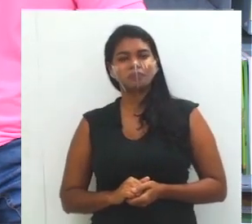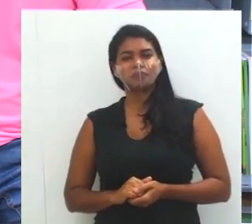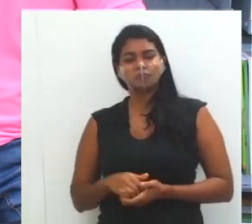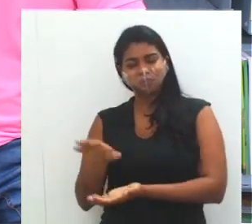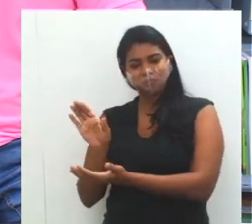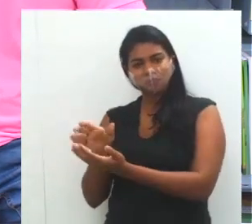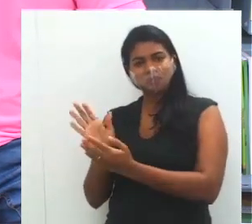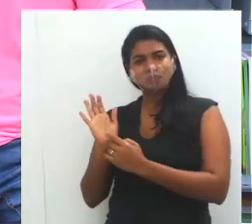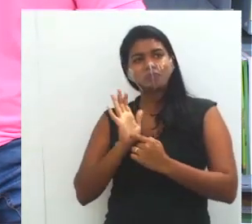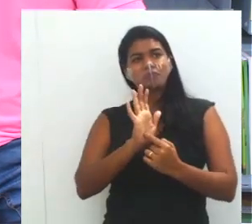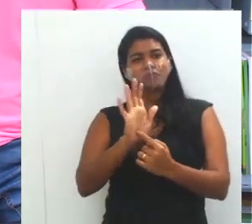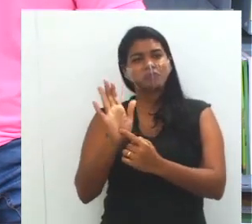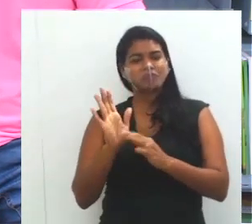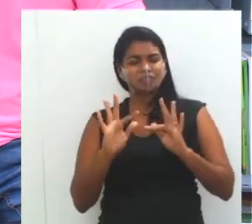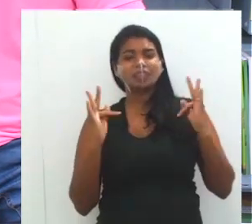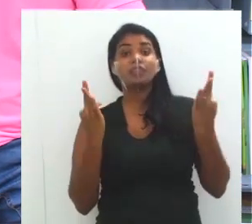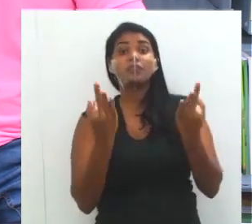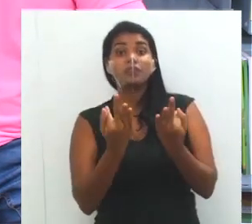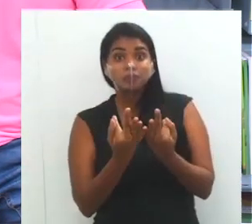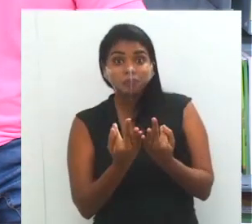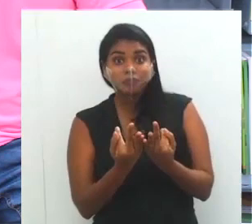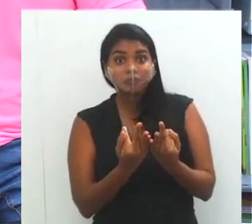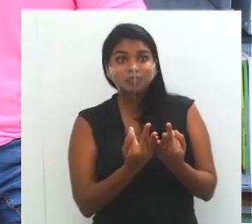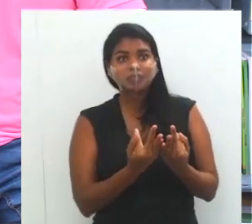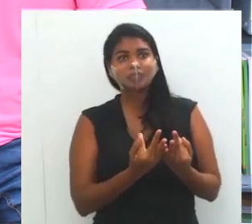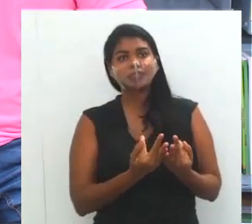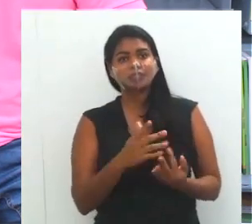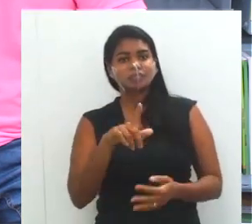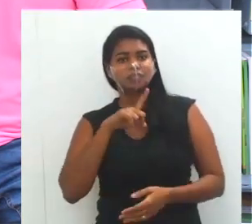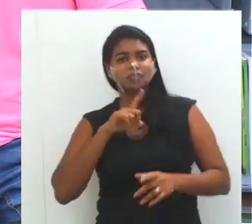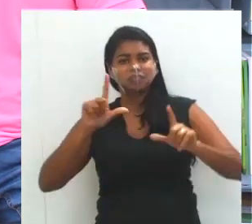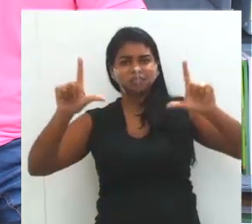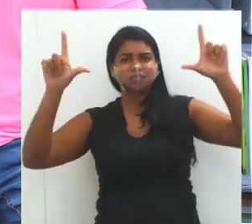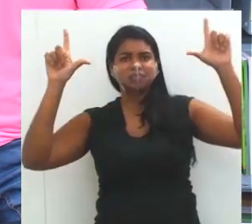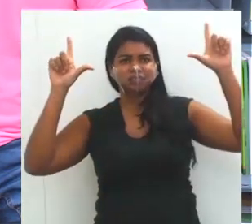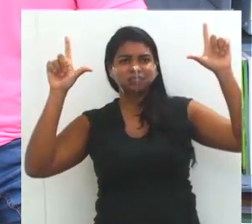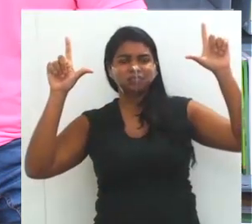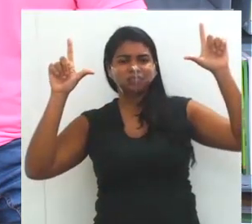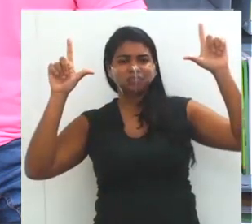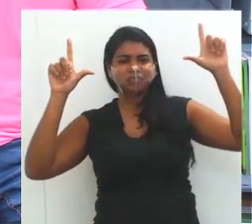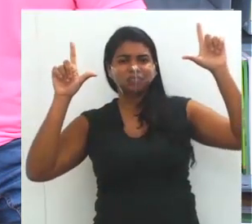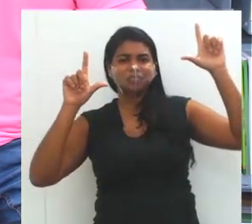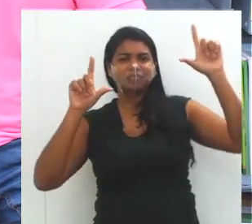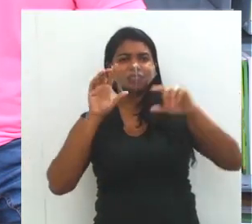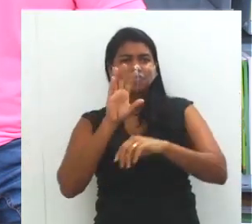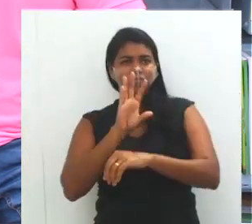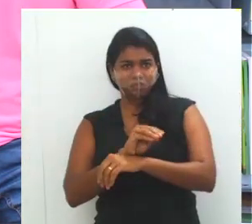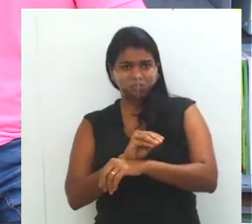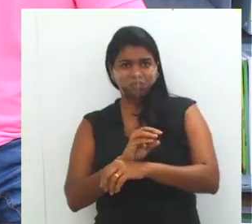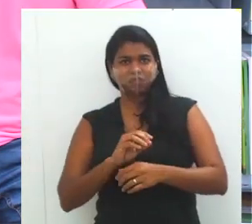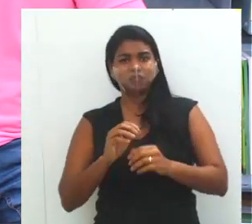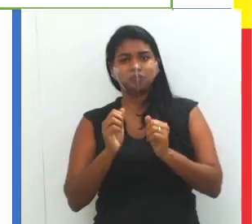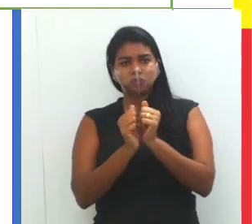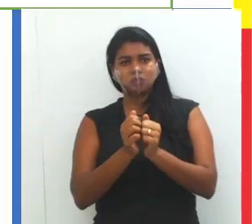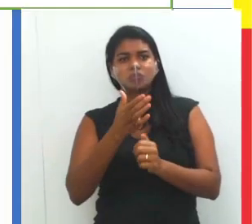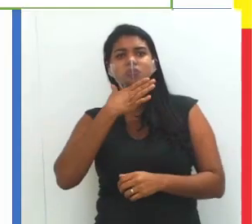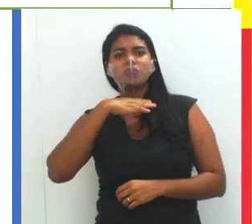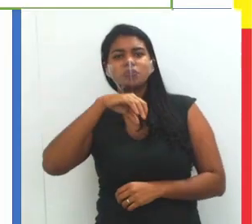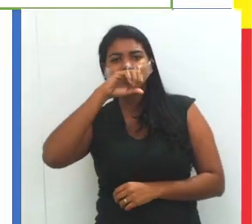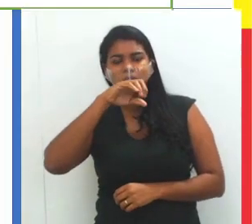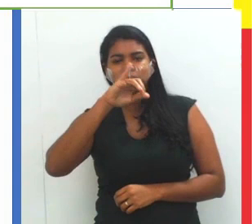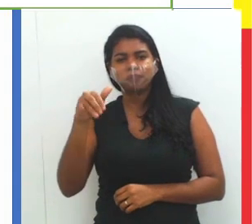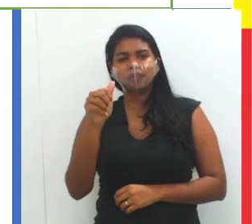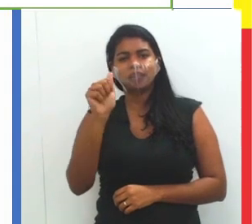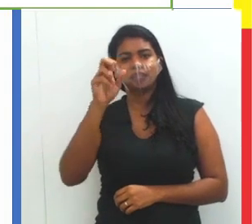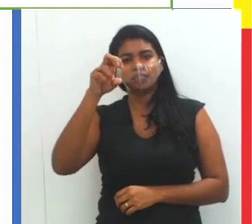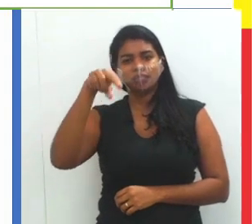nordestinidade, essa questão do parentesco, da filiação. E nós temos na tela aí uma foto dele com o pai, o